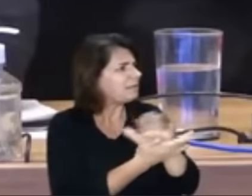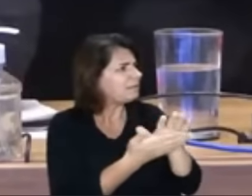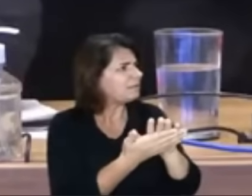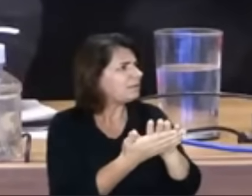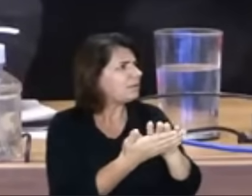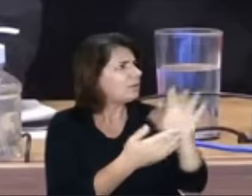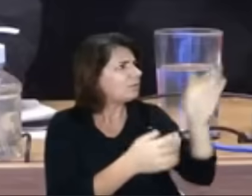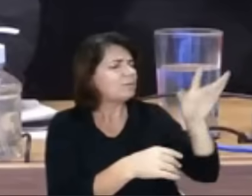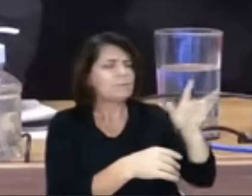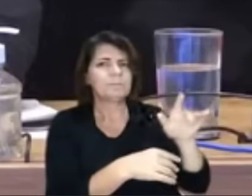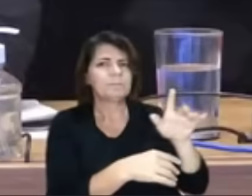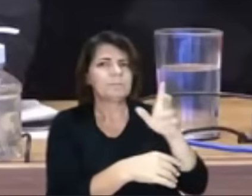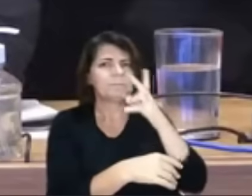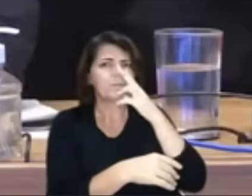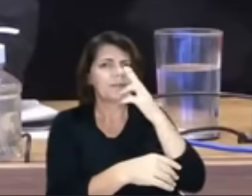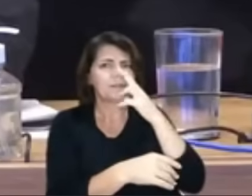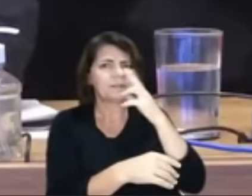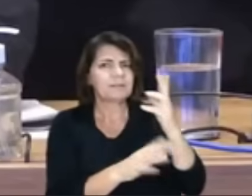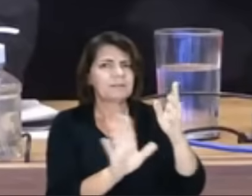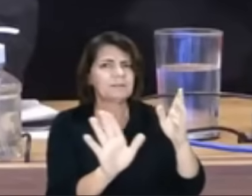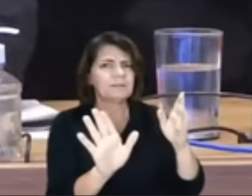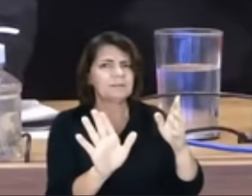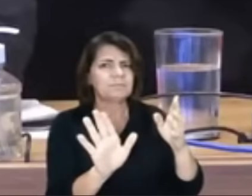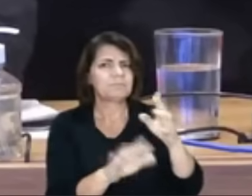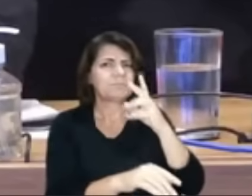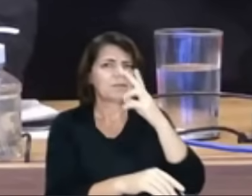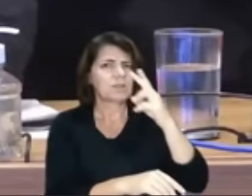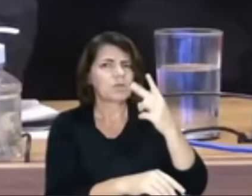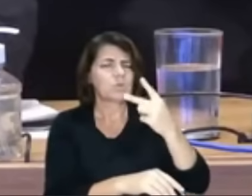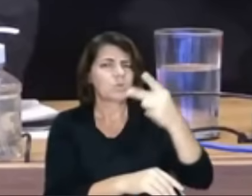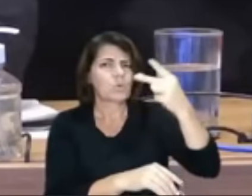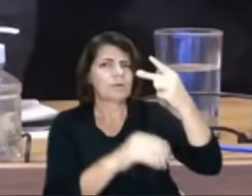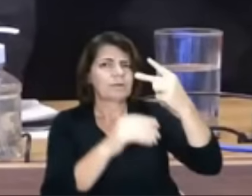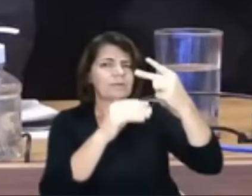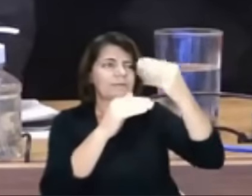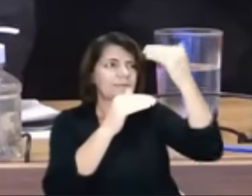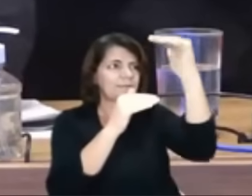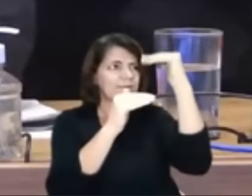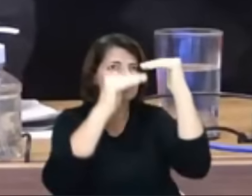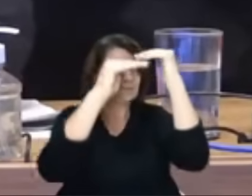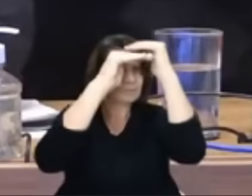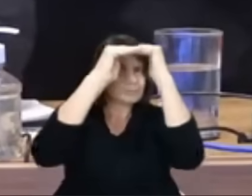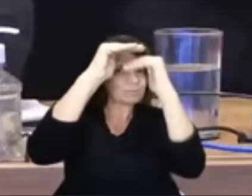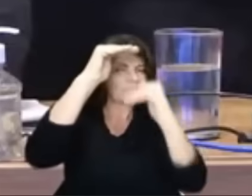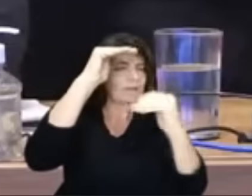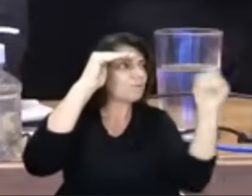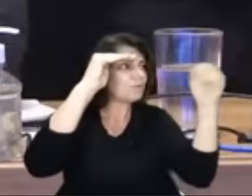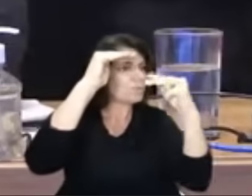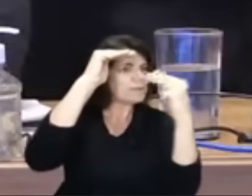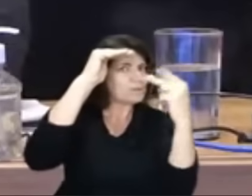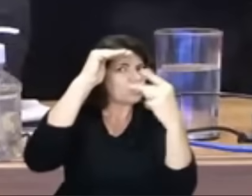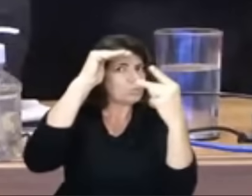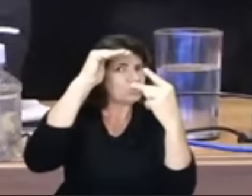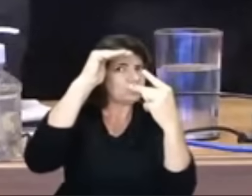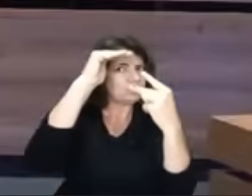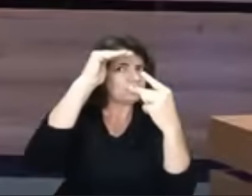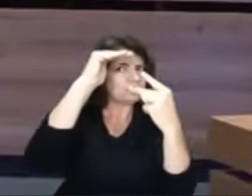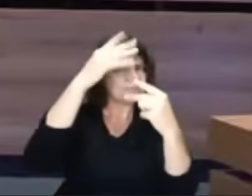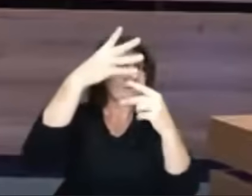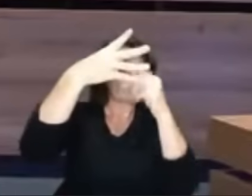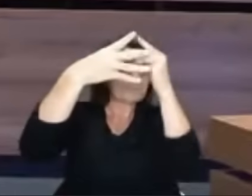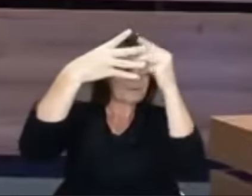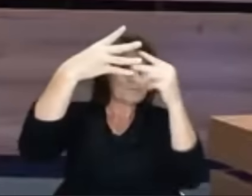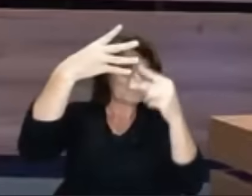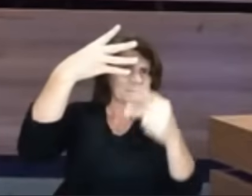organograma que o senhor mostrou praticamente ali o número dois da hierarquia do gabinete de segurança institucional como era o fluxo de informações entre os